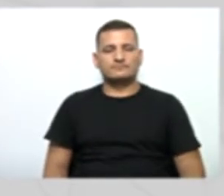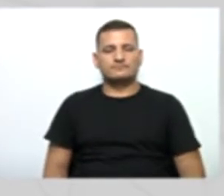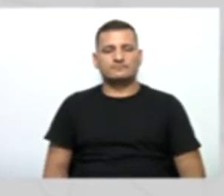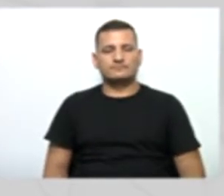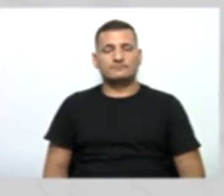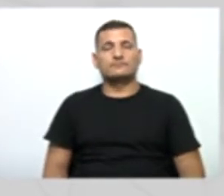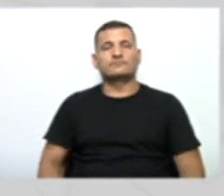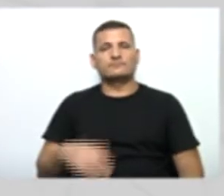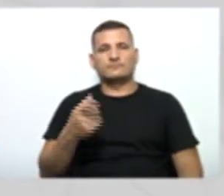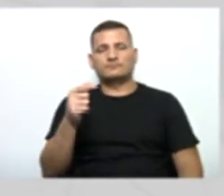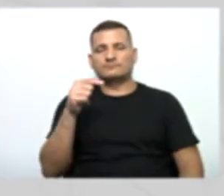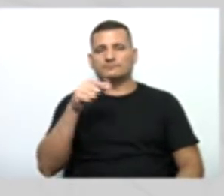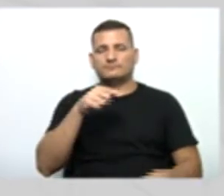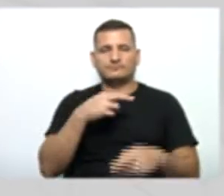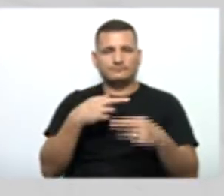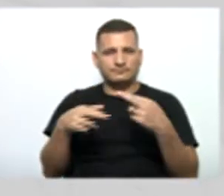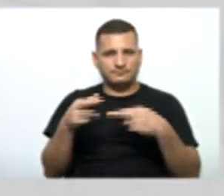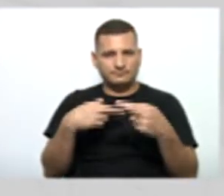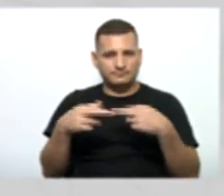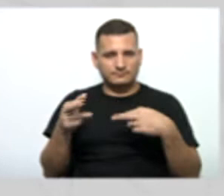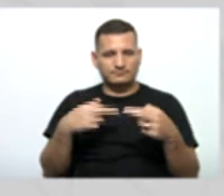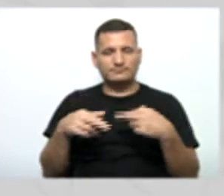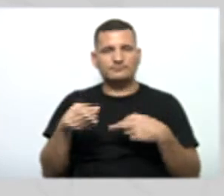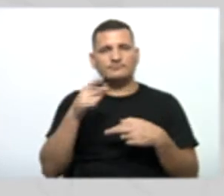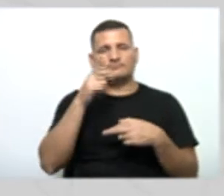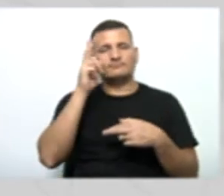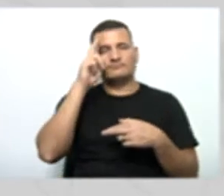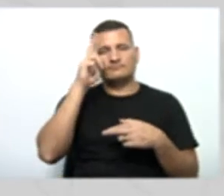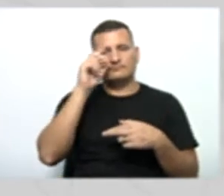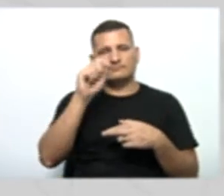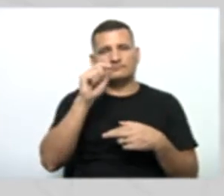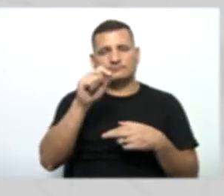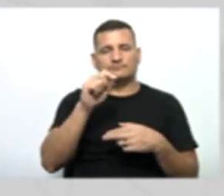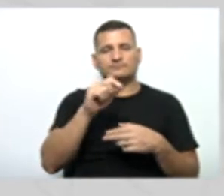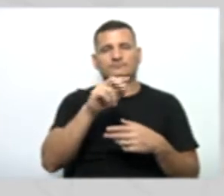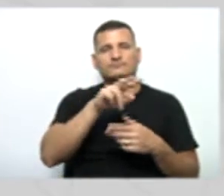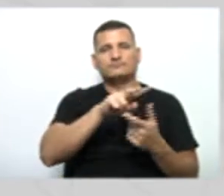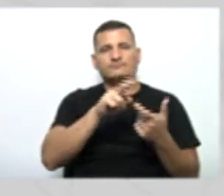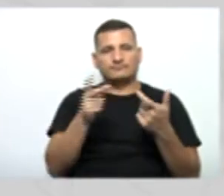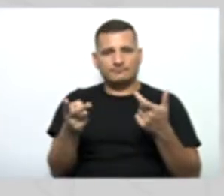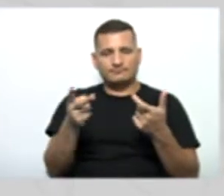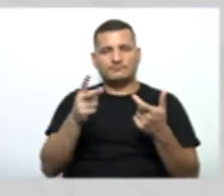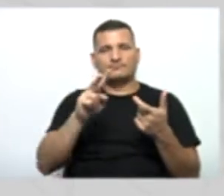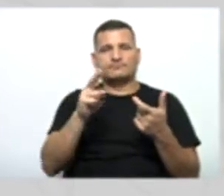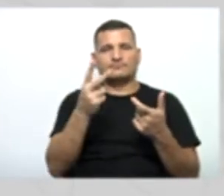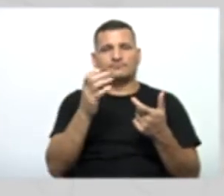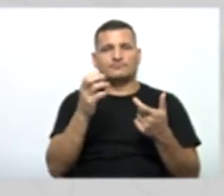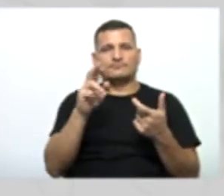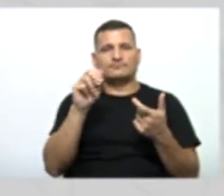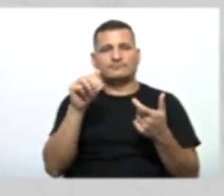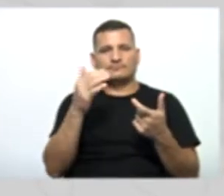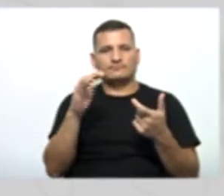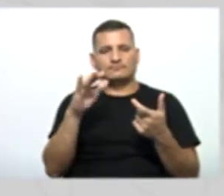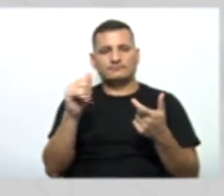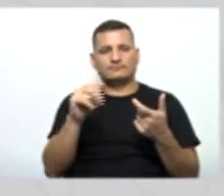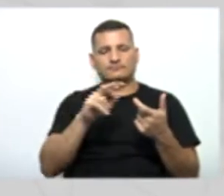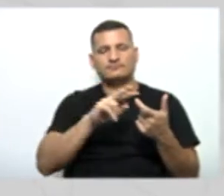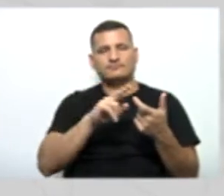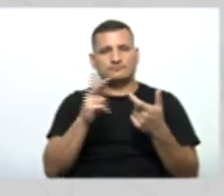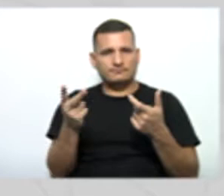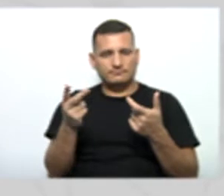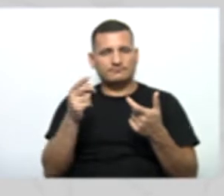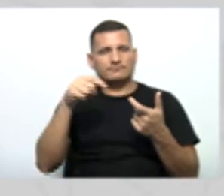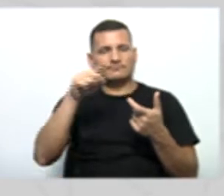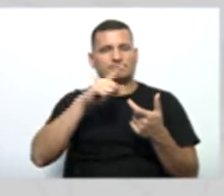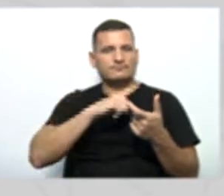esse relacionamento aqui, porque vocês vão lembrar do quê? Da herança. Olha aqui, ó, herda. Vocês não têm aí